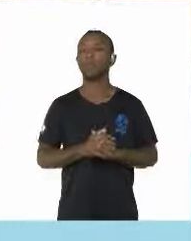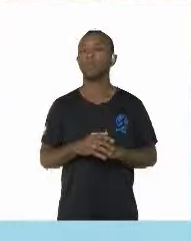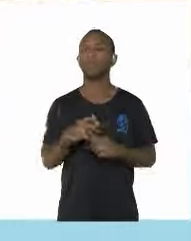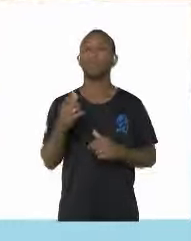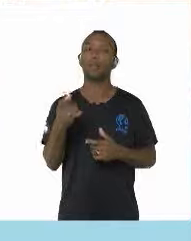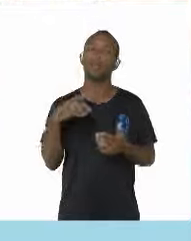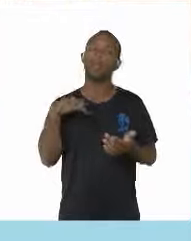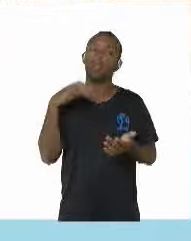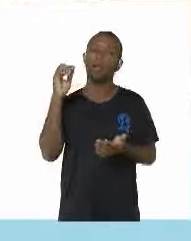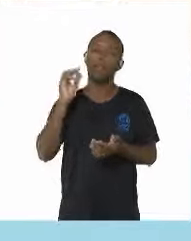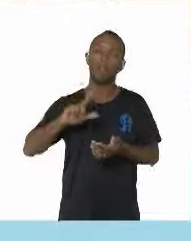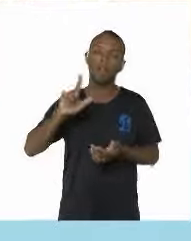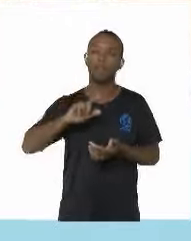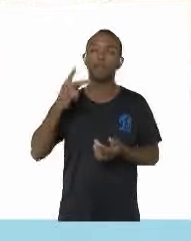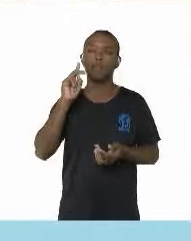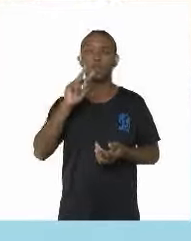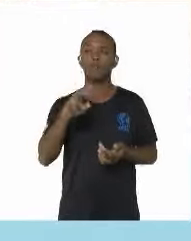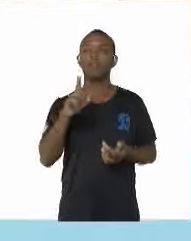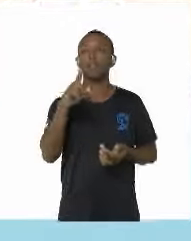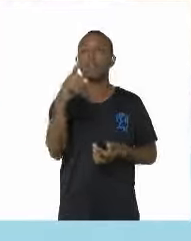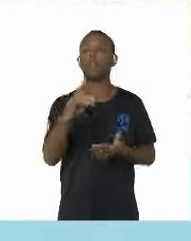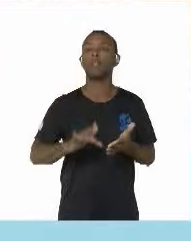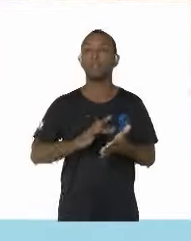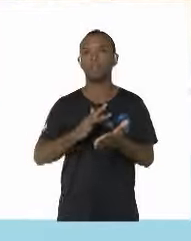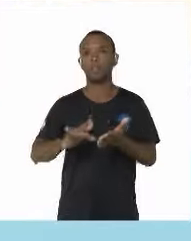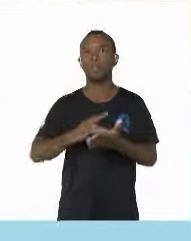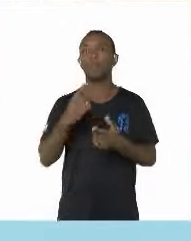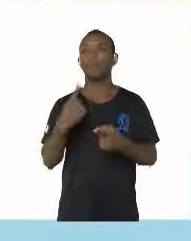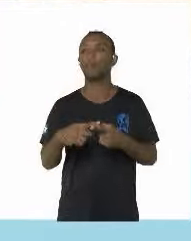pincel digital, até porque ele é impresso, né? Não é um bordado em 3D.